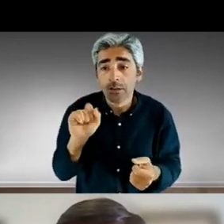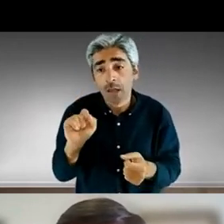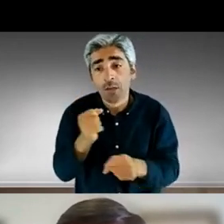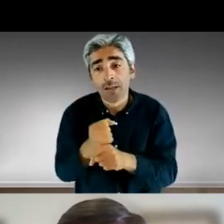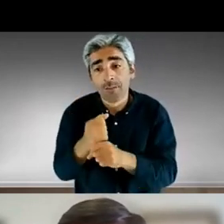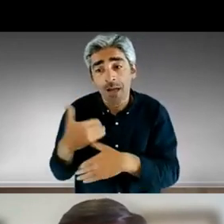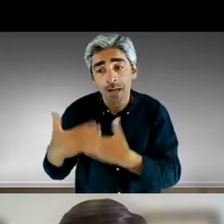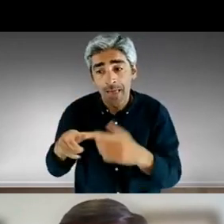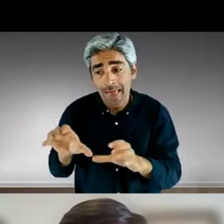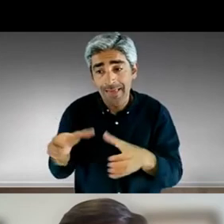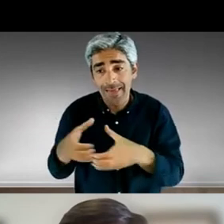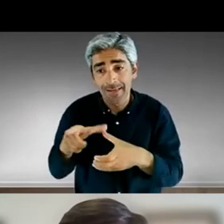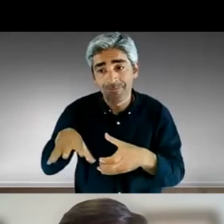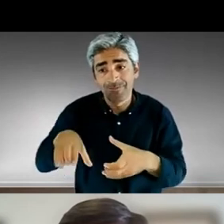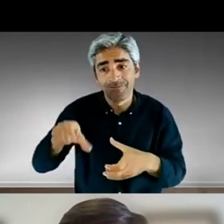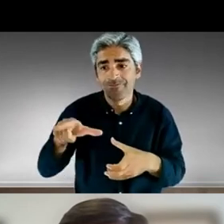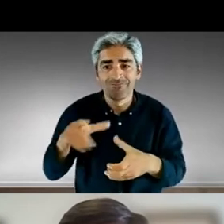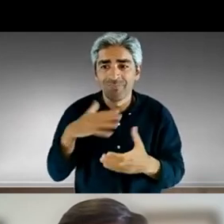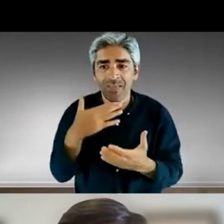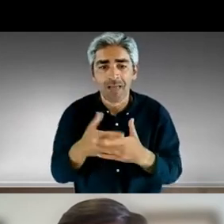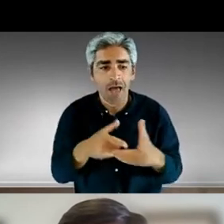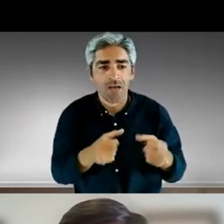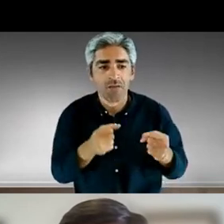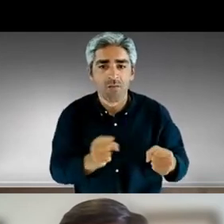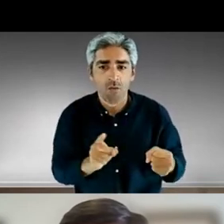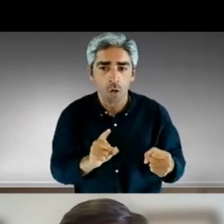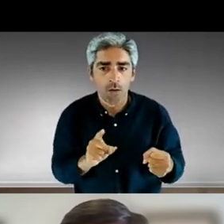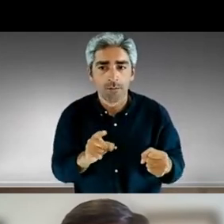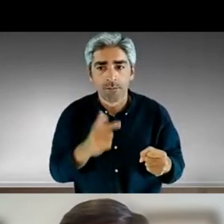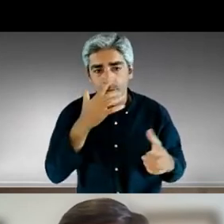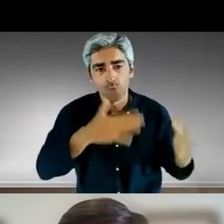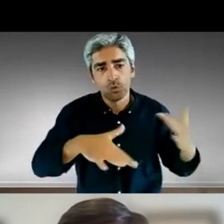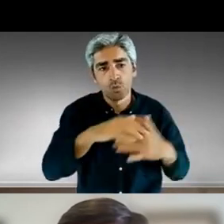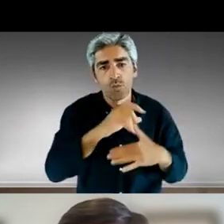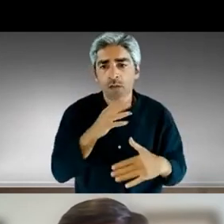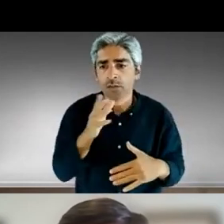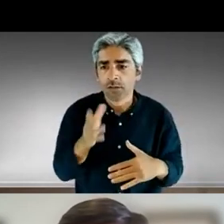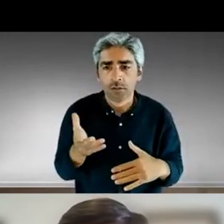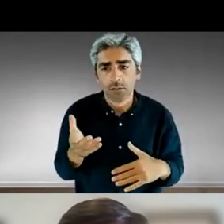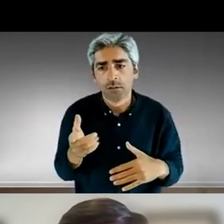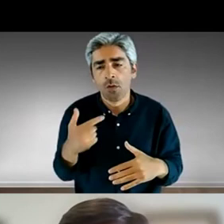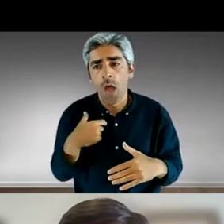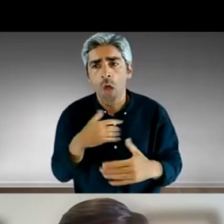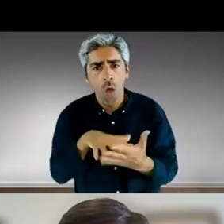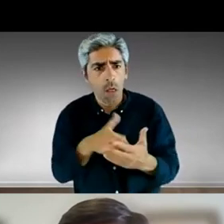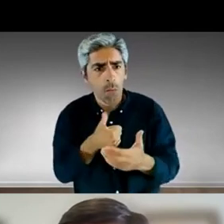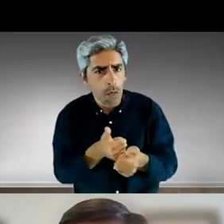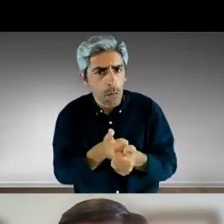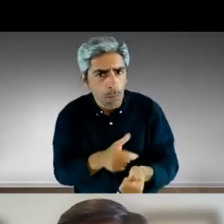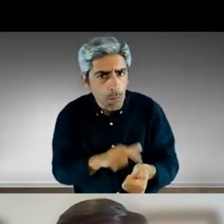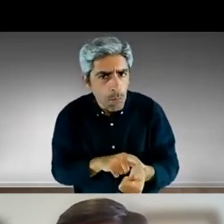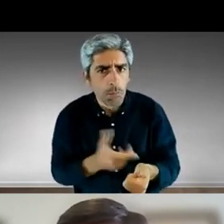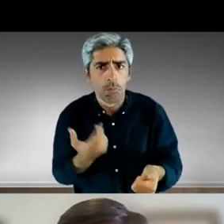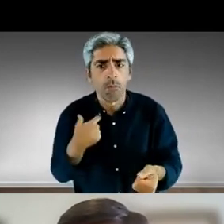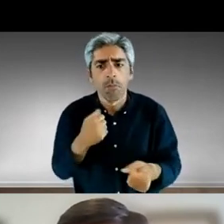desempenho na equipa não está a fazer desta equipa mais forte. E as pessoas defensivamente podem dizer, pronto, mas eu cumpro horários, eu estou a cumprir as